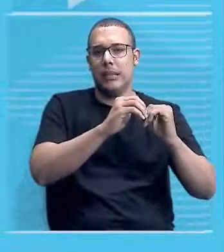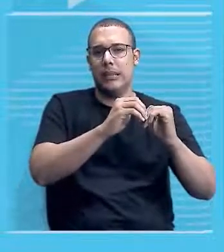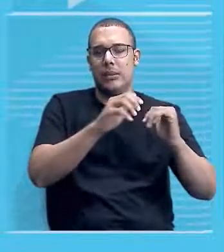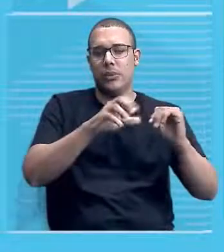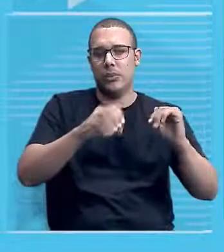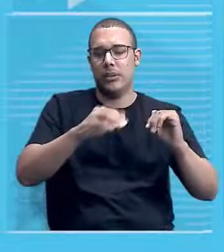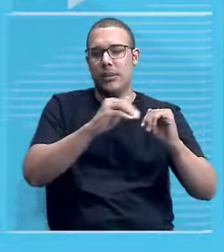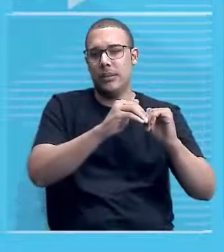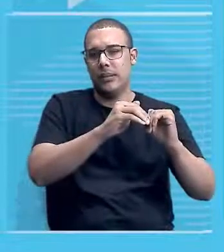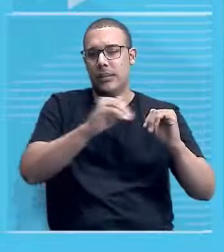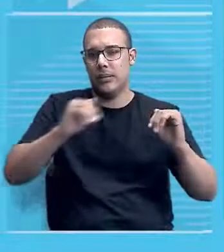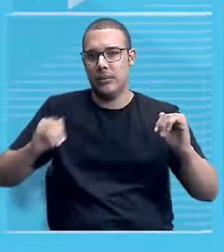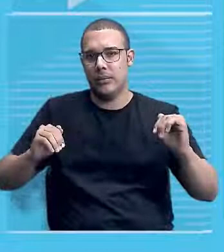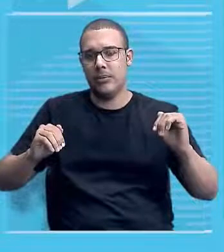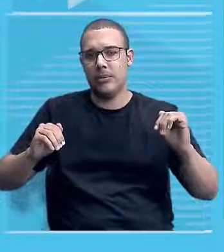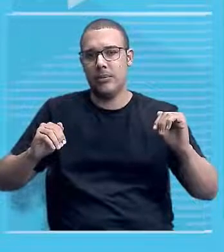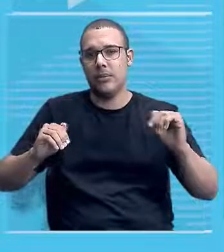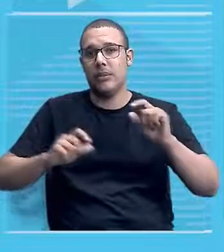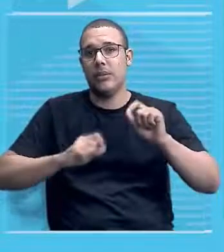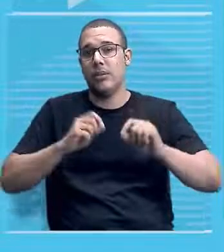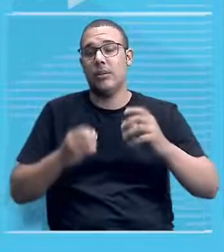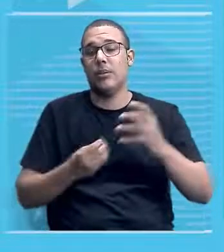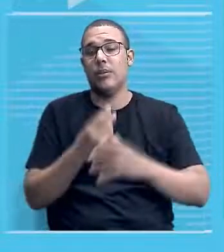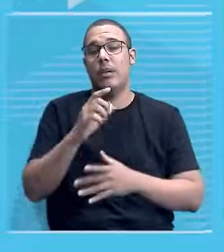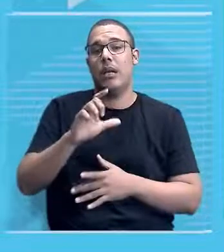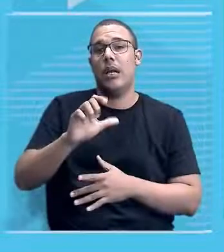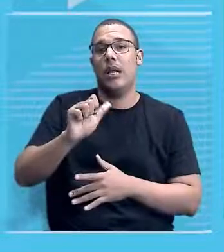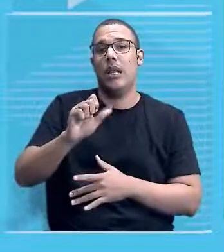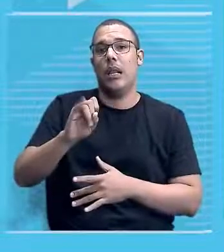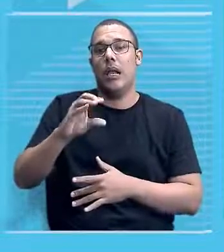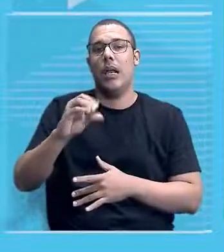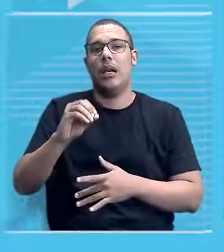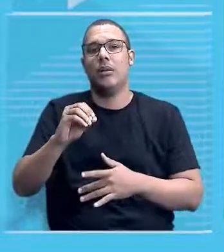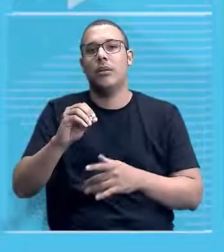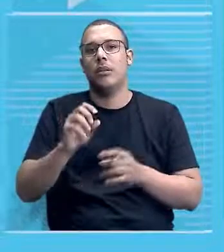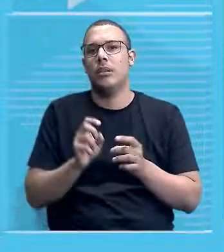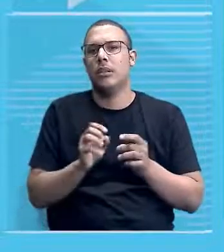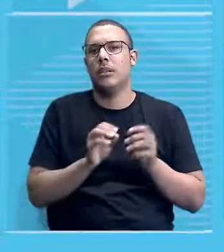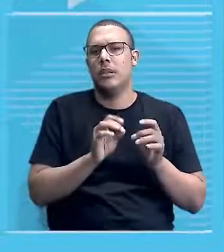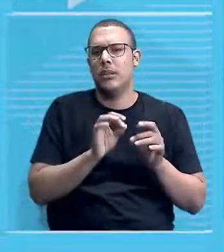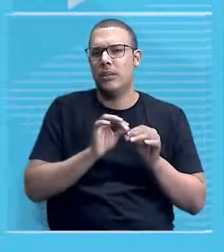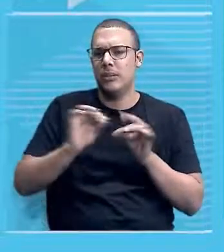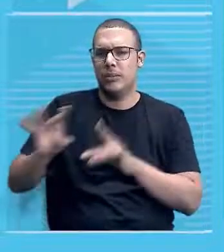tornou o ensino Laico expulsou em Jesuítas